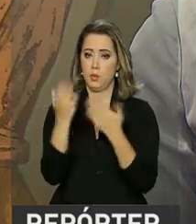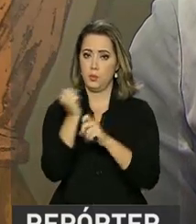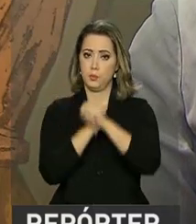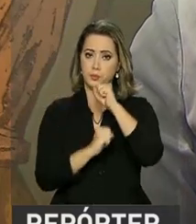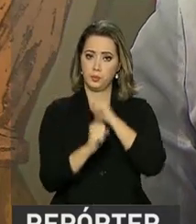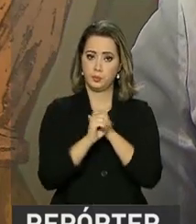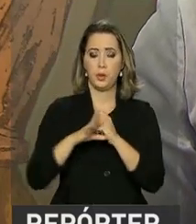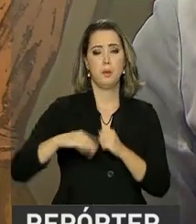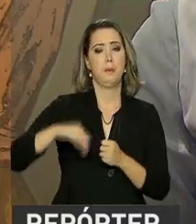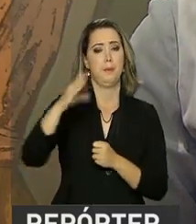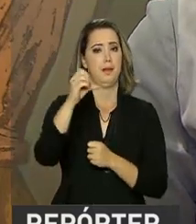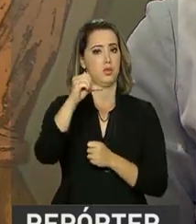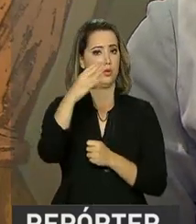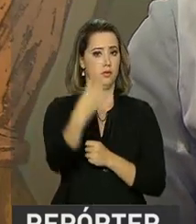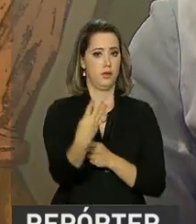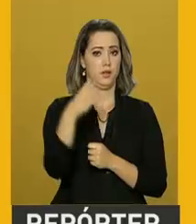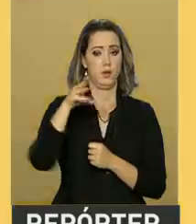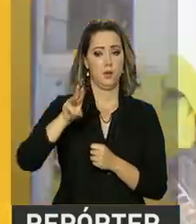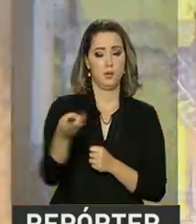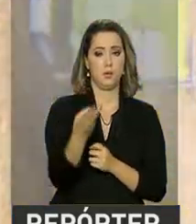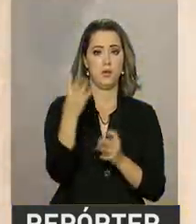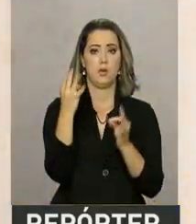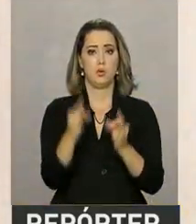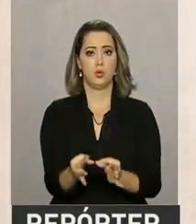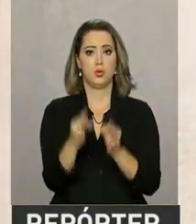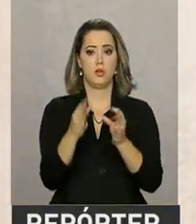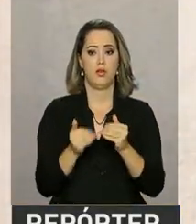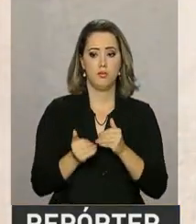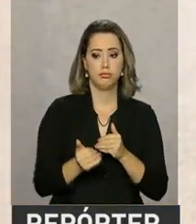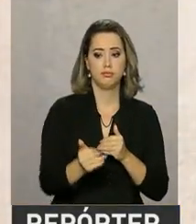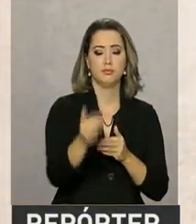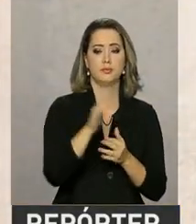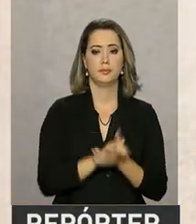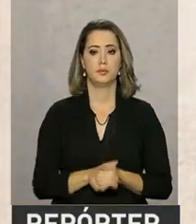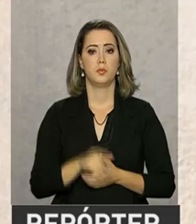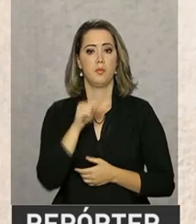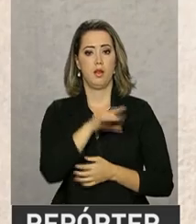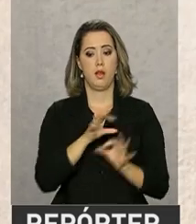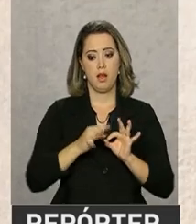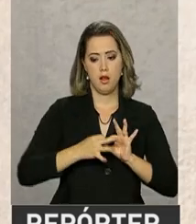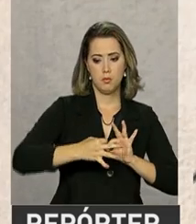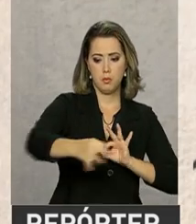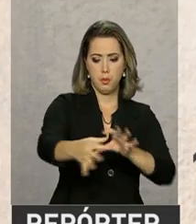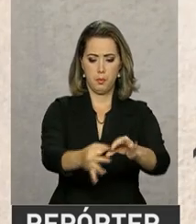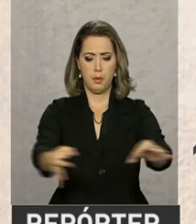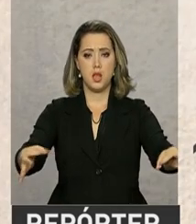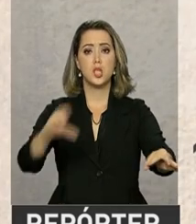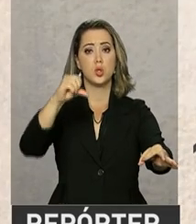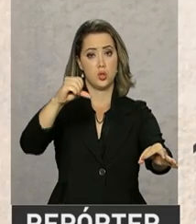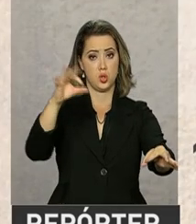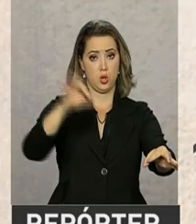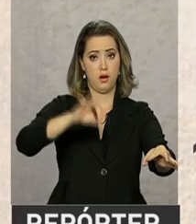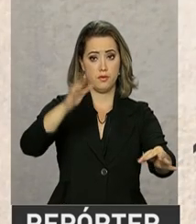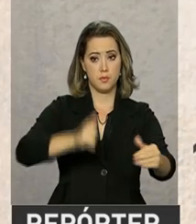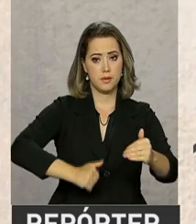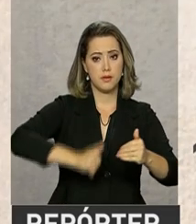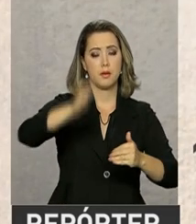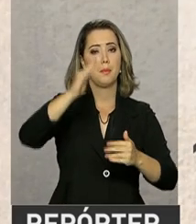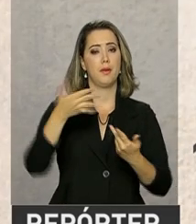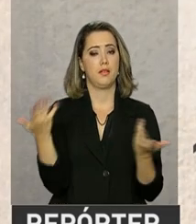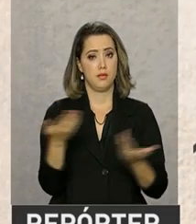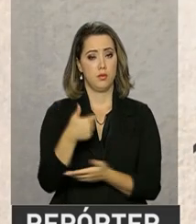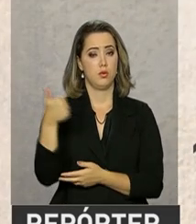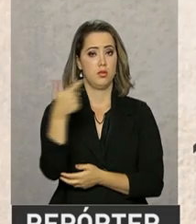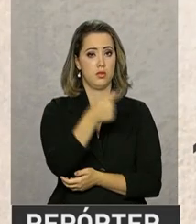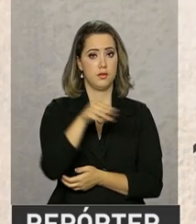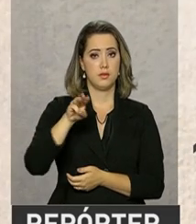94 milhões de toneladas a área plantada do Milho cresceu quase 99% e está na casa dos 17 milhões de